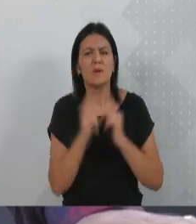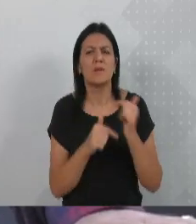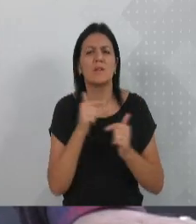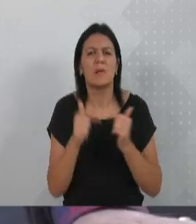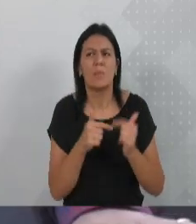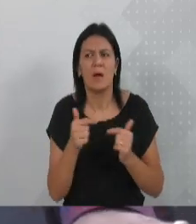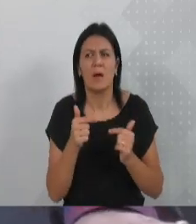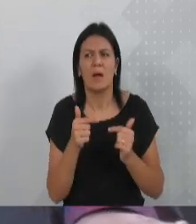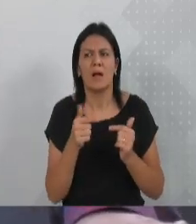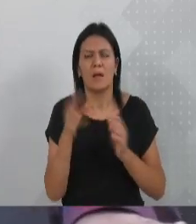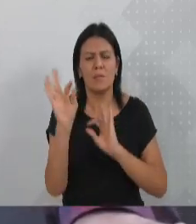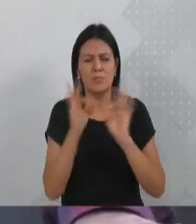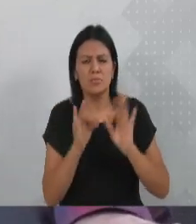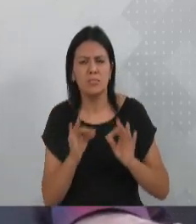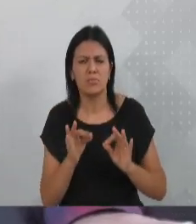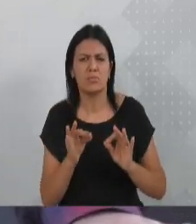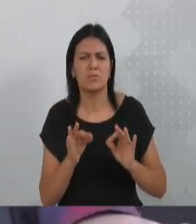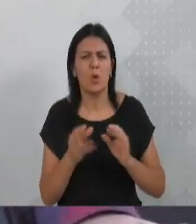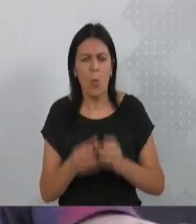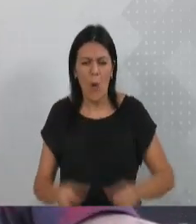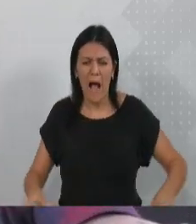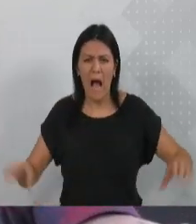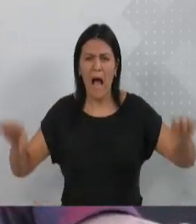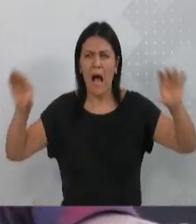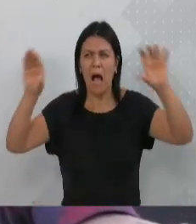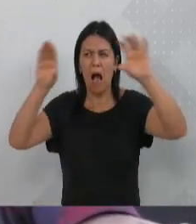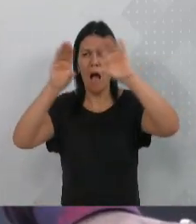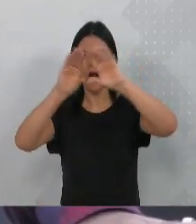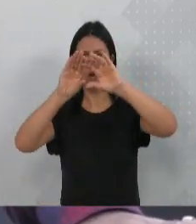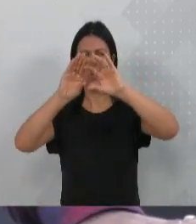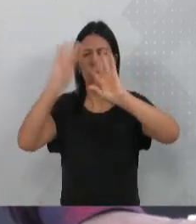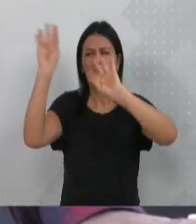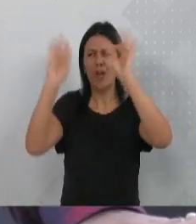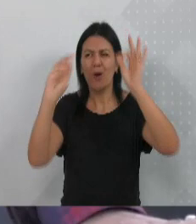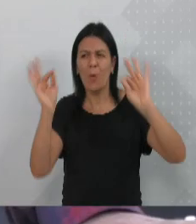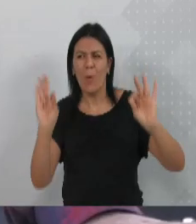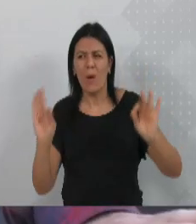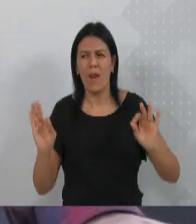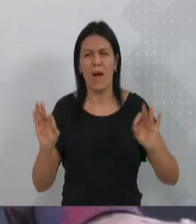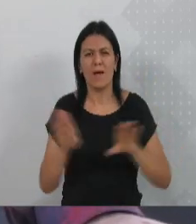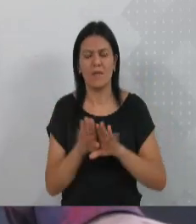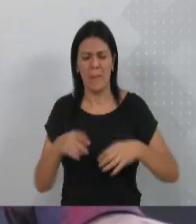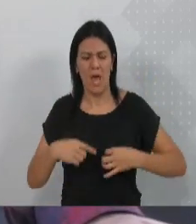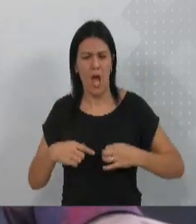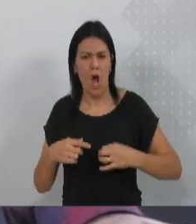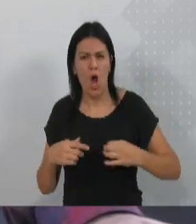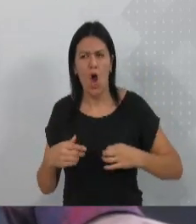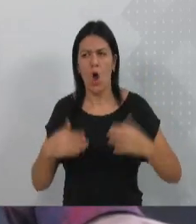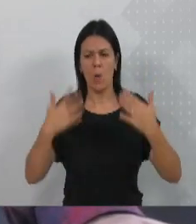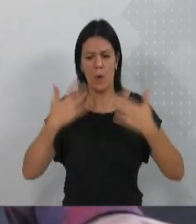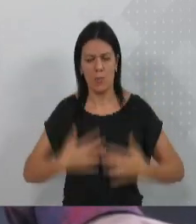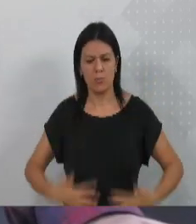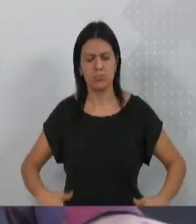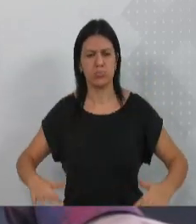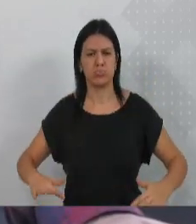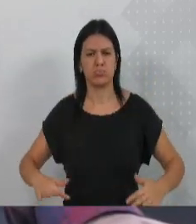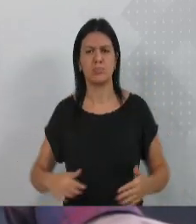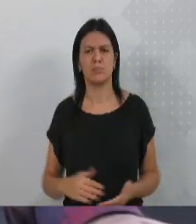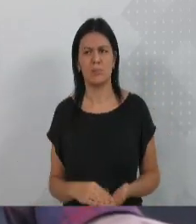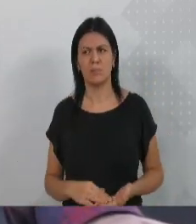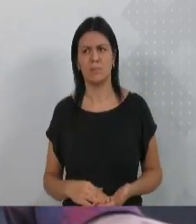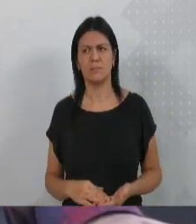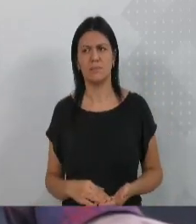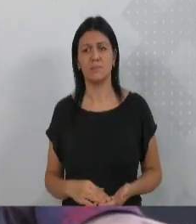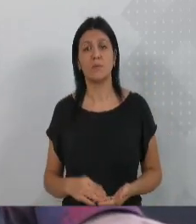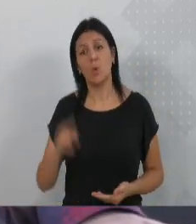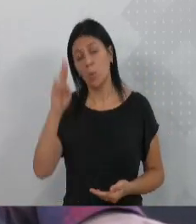mesmo aquele arco né com decoração eh o trage toda toda a movimentação eh